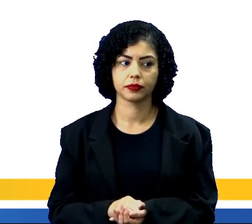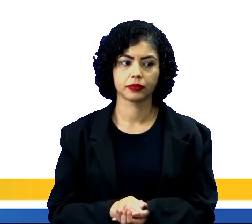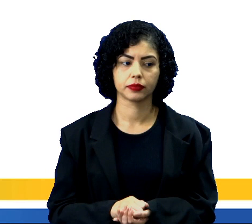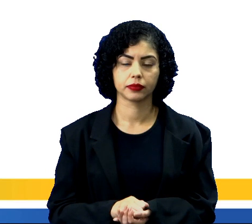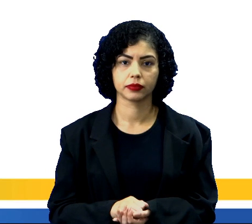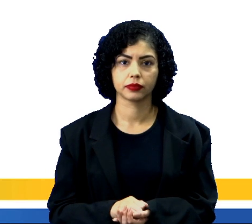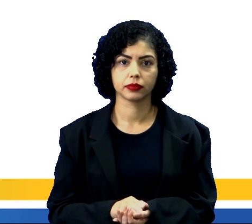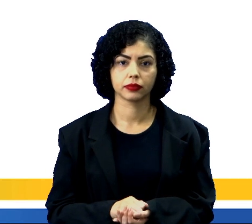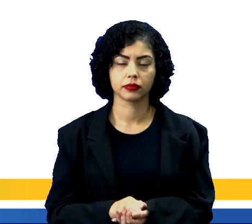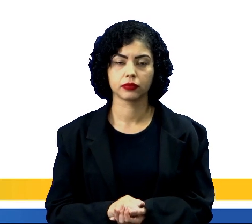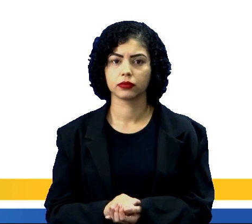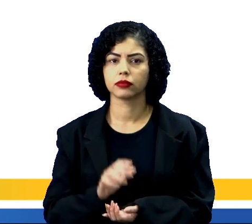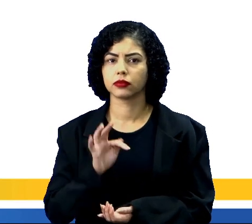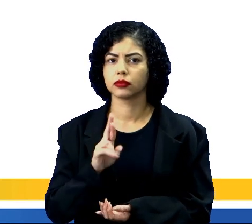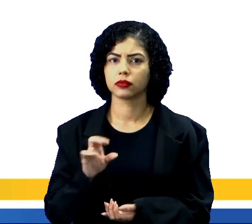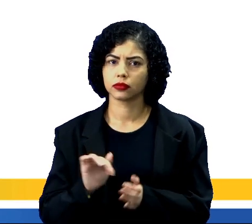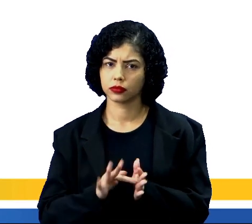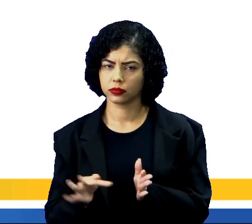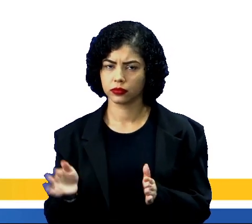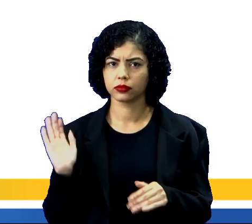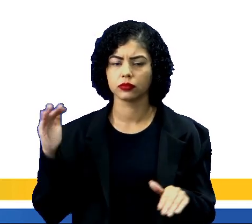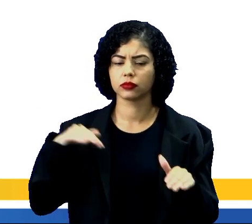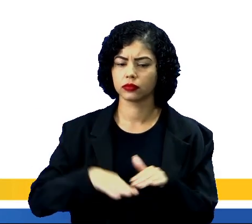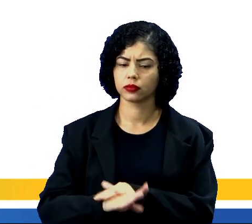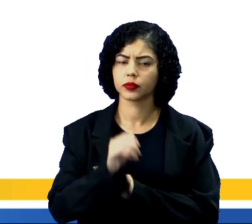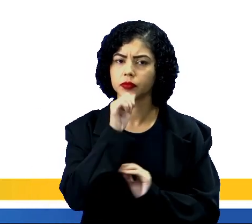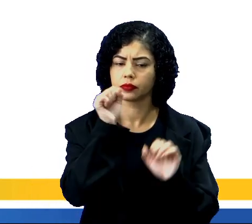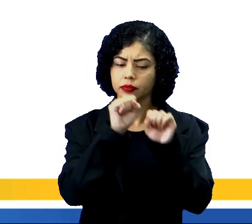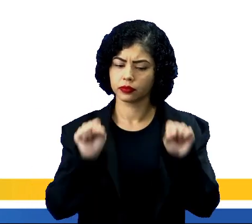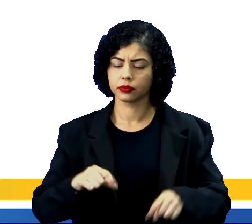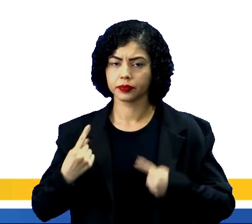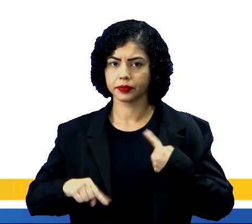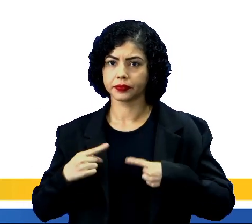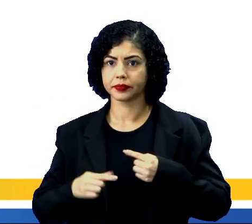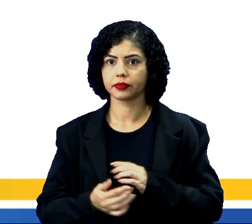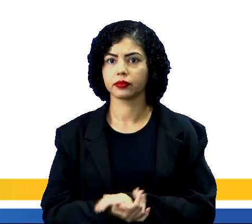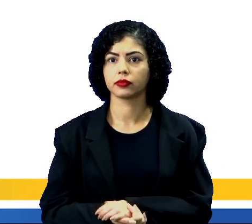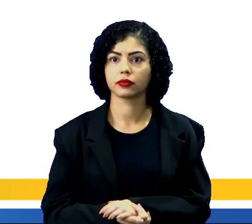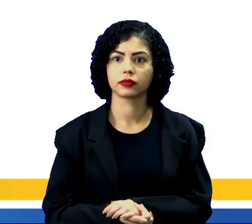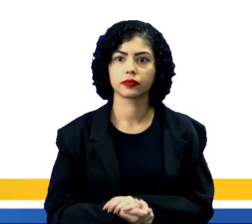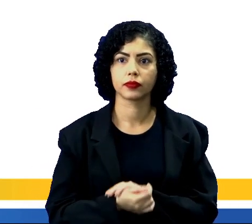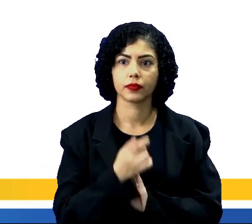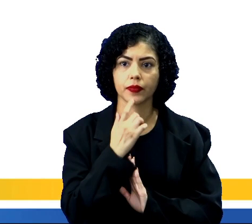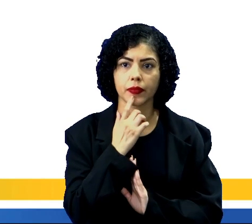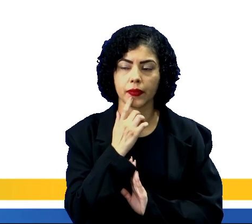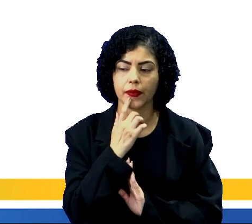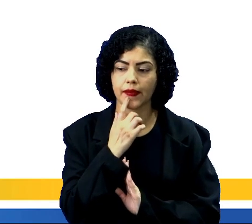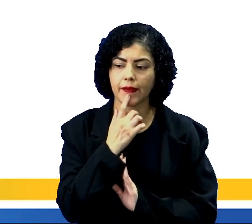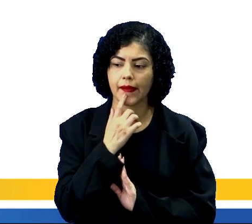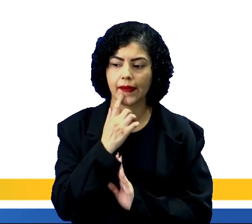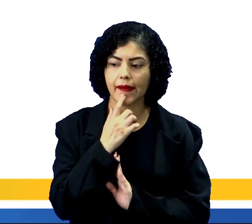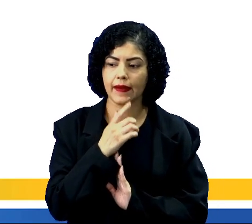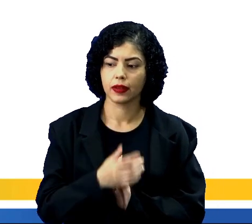de, uma função para resguardar, né, o sistema político republicano.